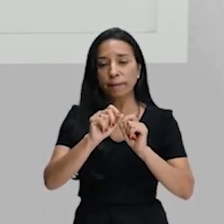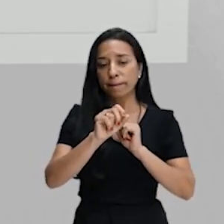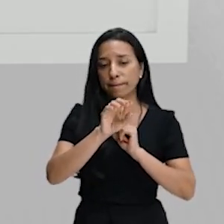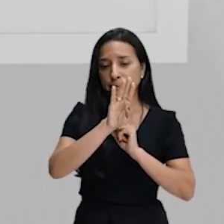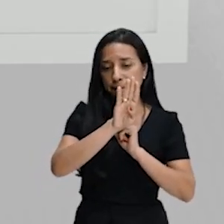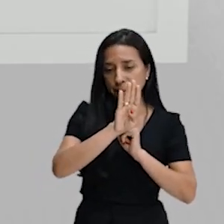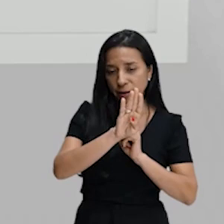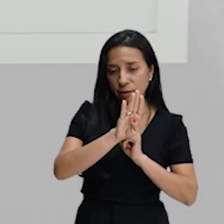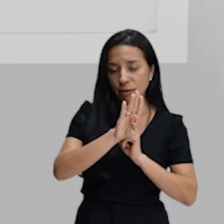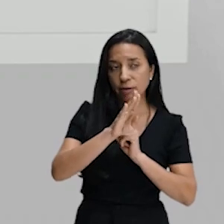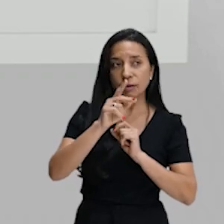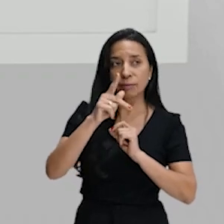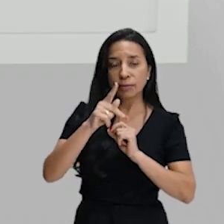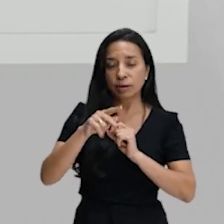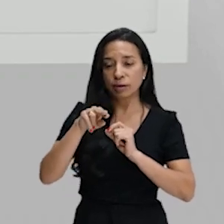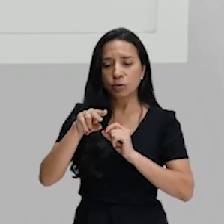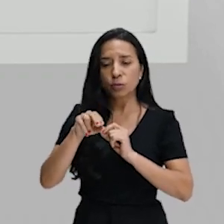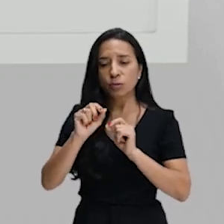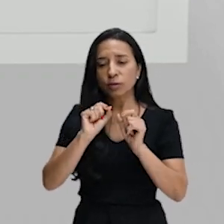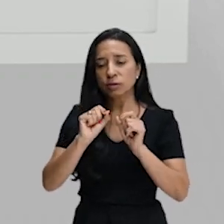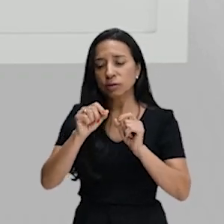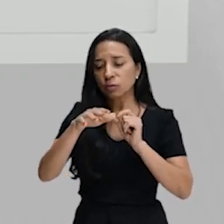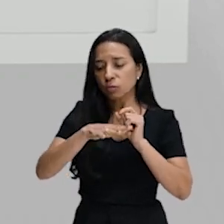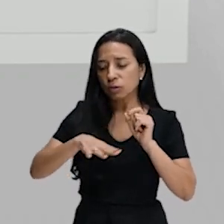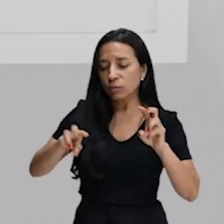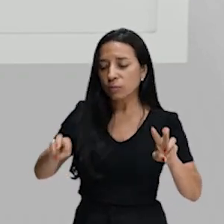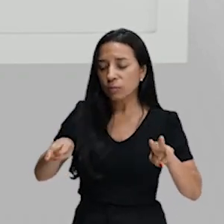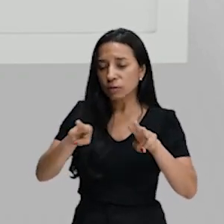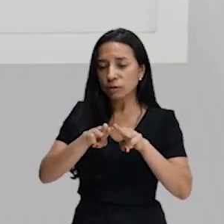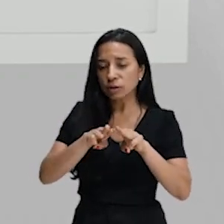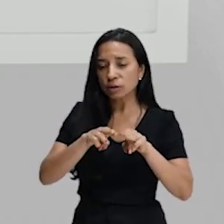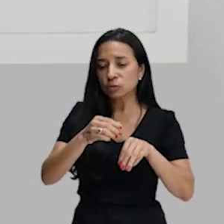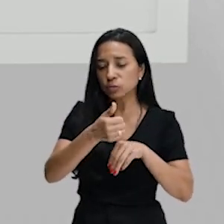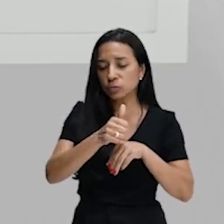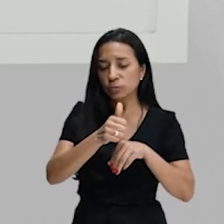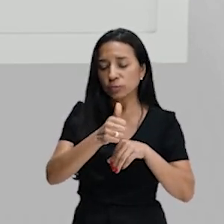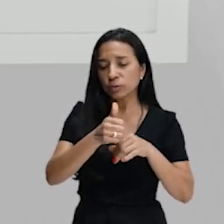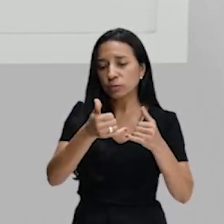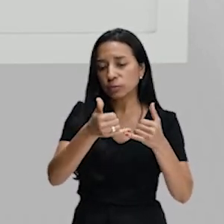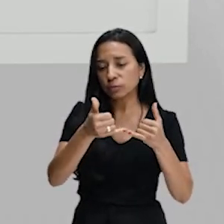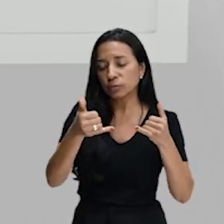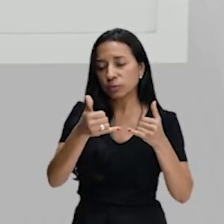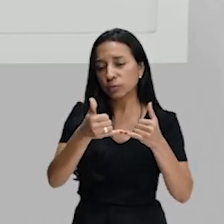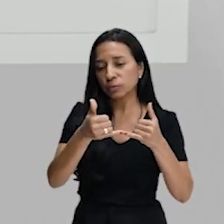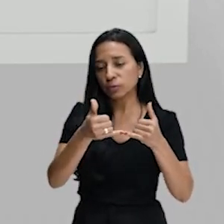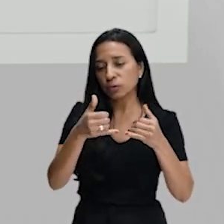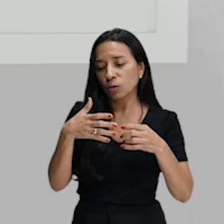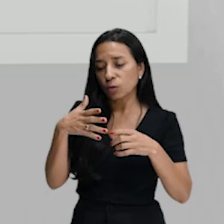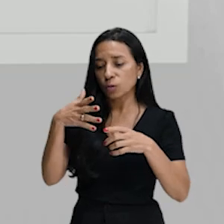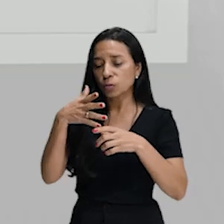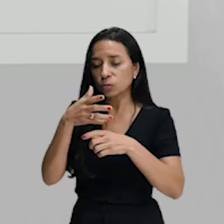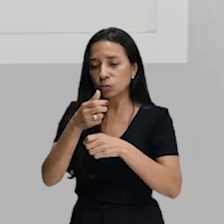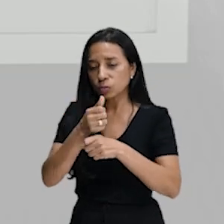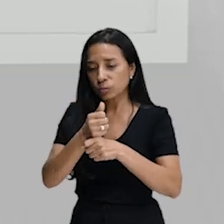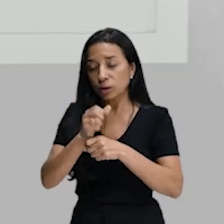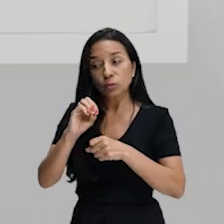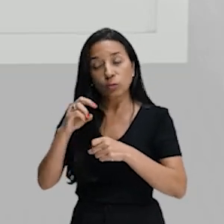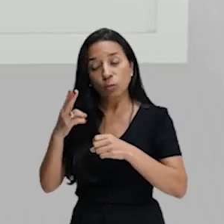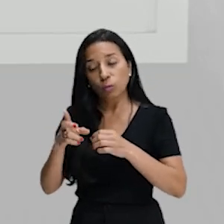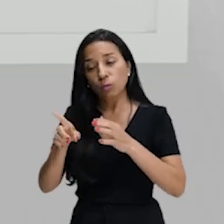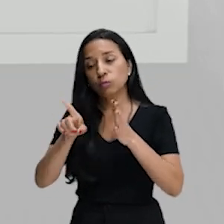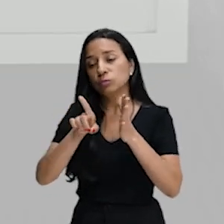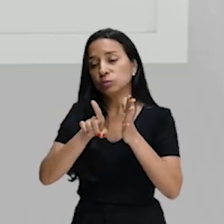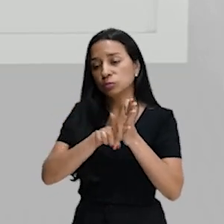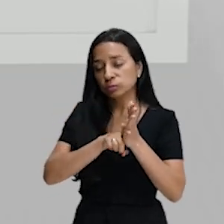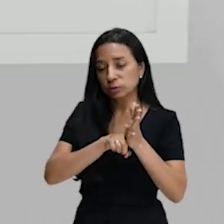a o campo magnético do primeiro fio, certo? Somado ou subtraído, isso